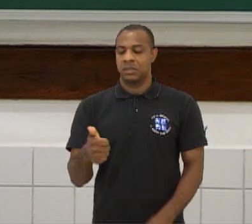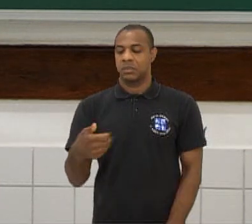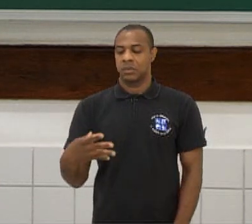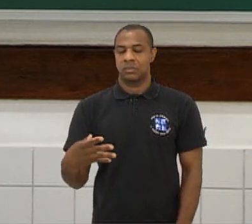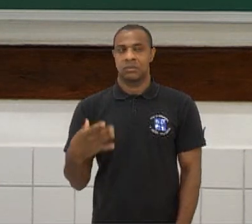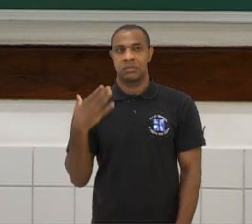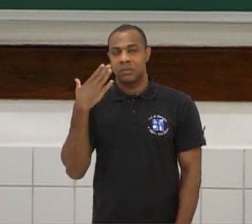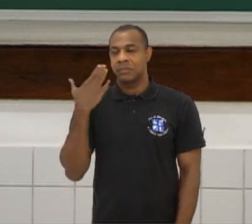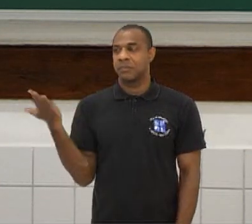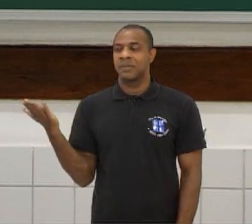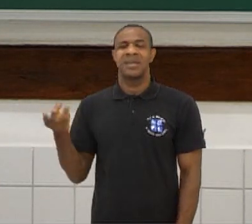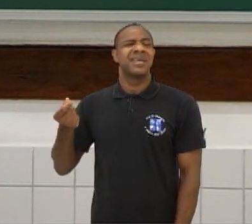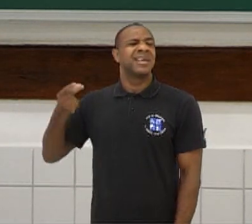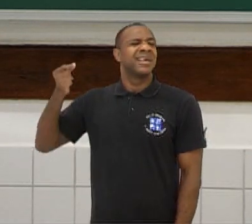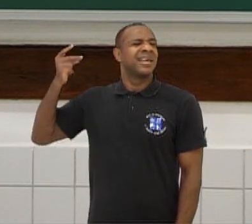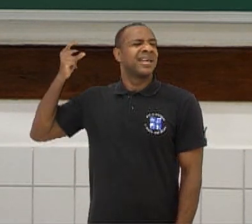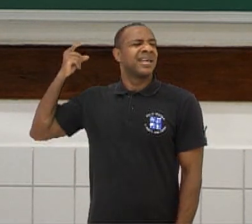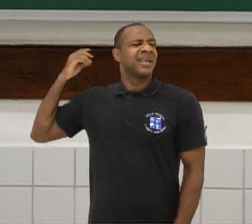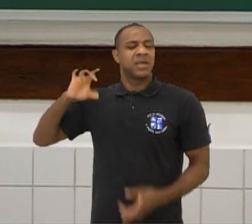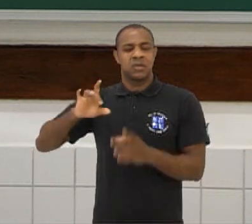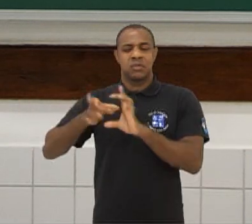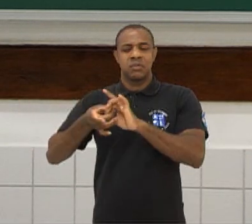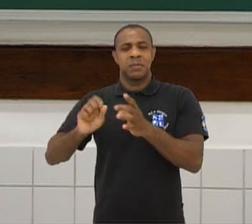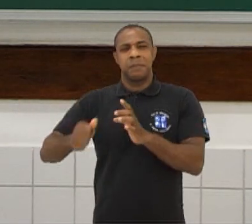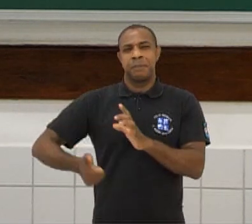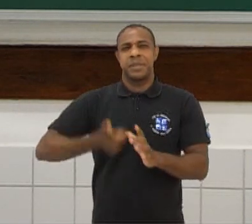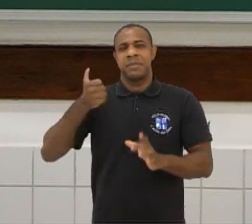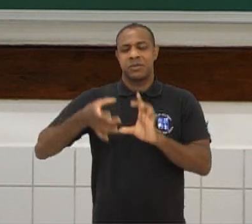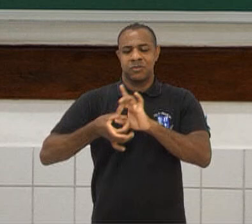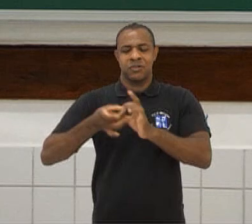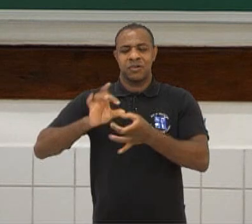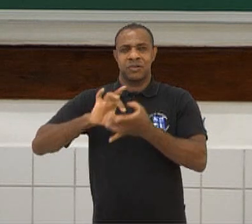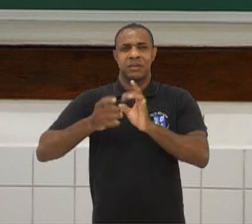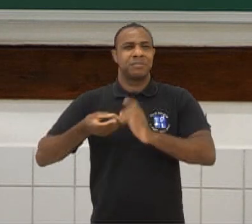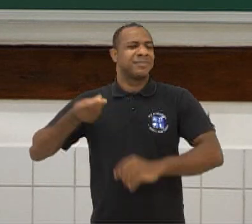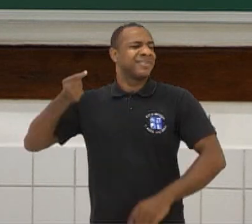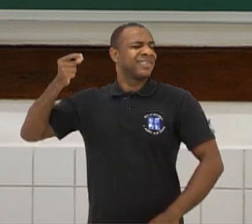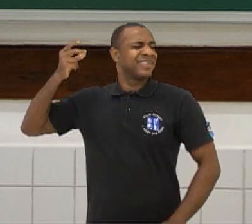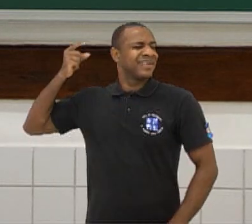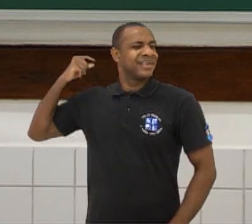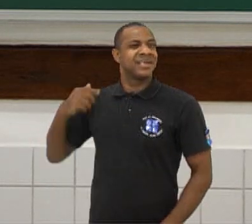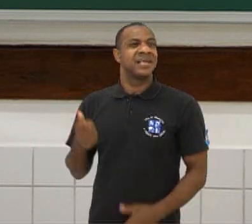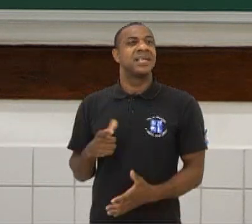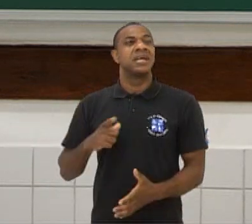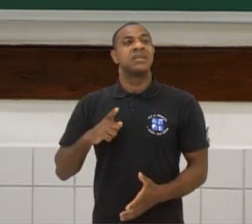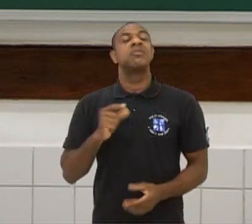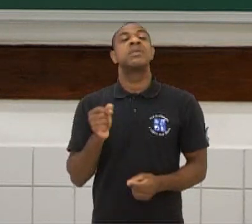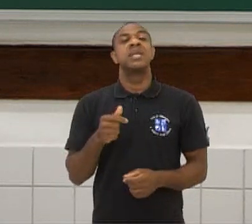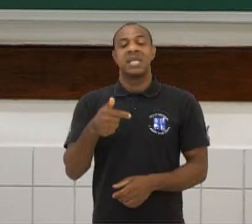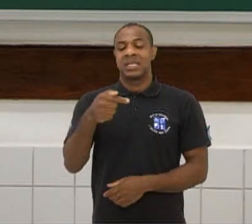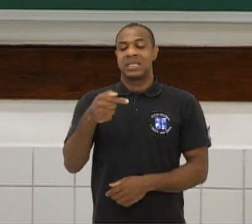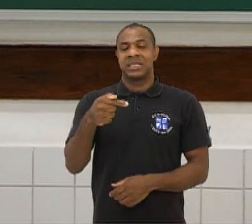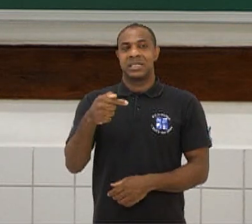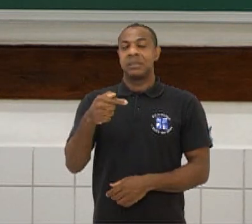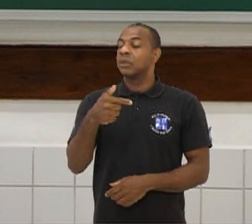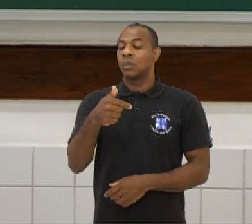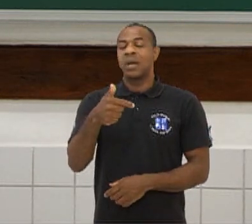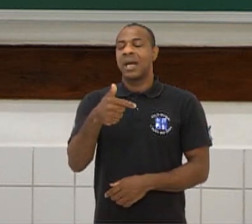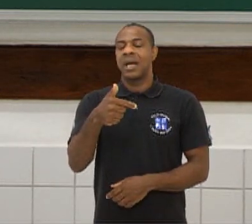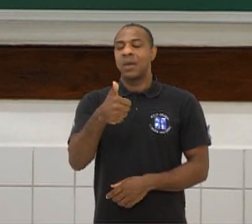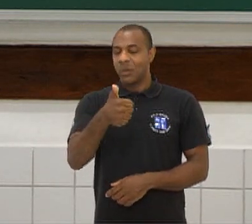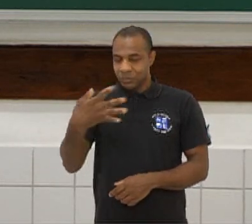Jogos Olímpicos da Era Moderna, que foi lá na Atenas, na Grécia, em 1896, tinha a participação de